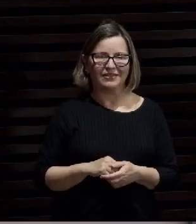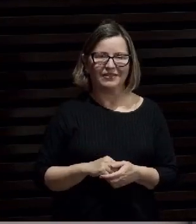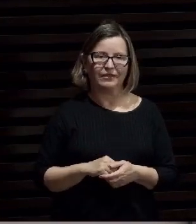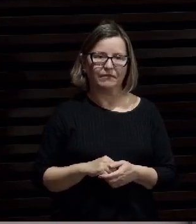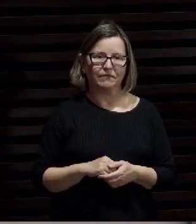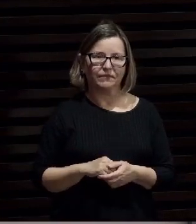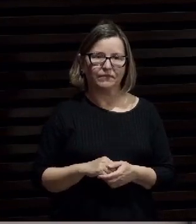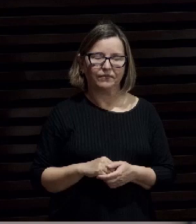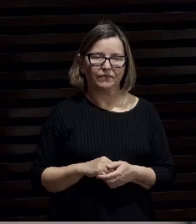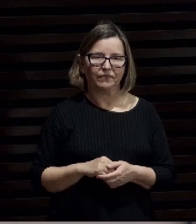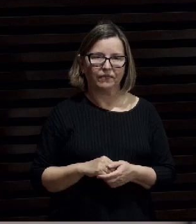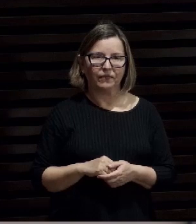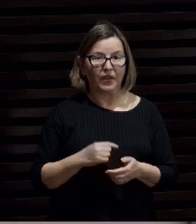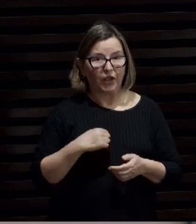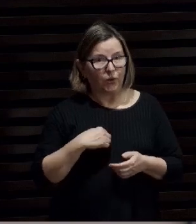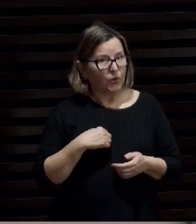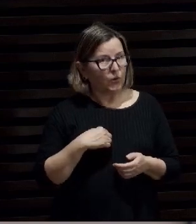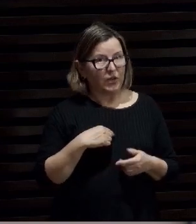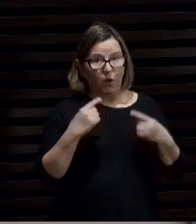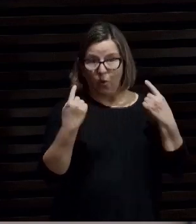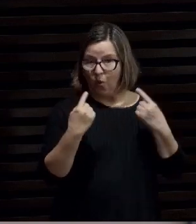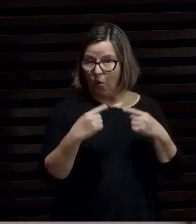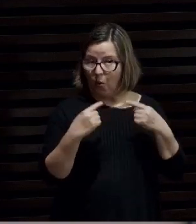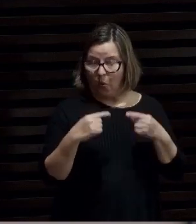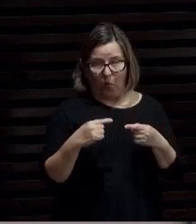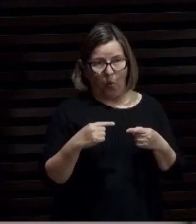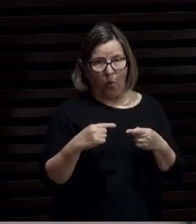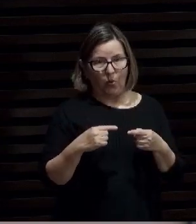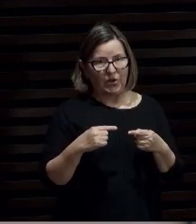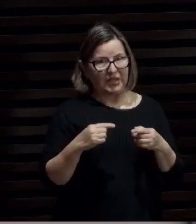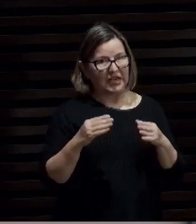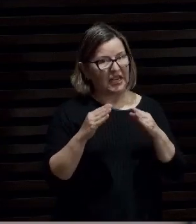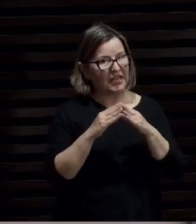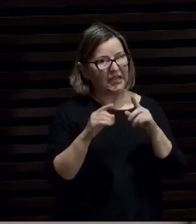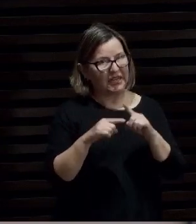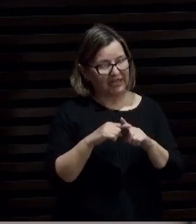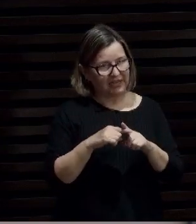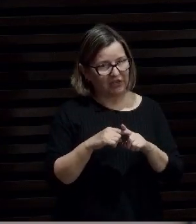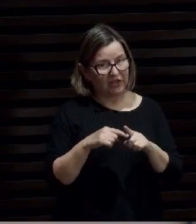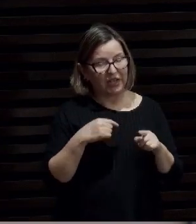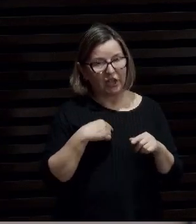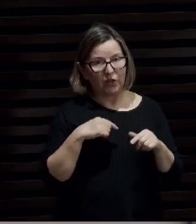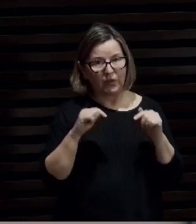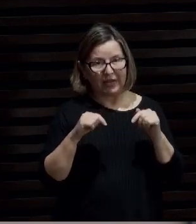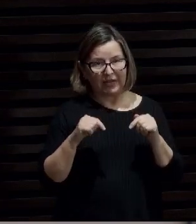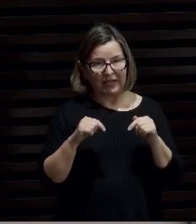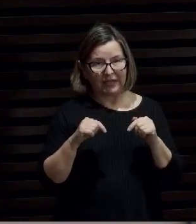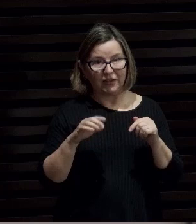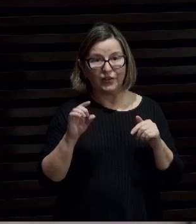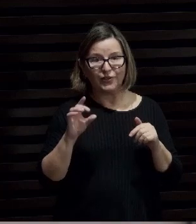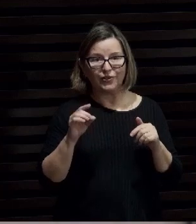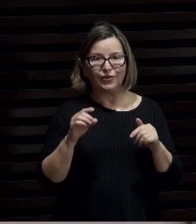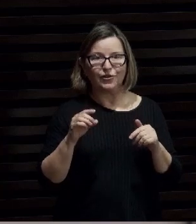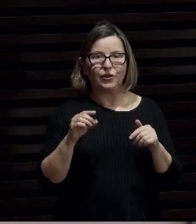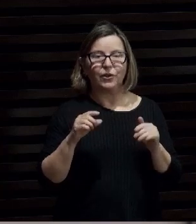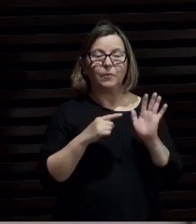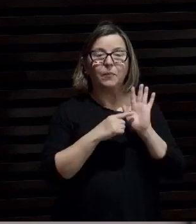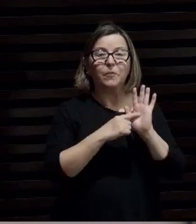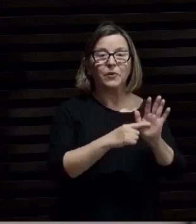Eu não estou aqui combatendo denominação nenhuma. Eu estou aqui, meus amados, apenas apresentando a verdade.